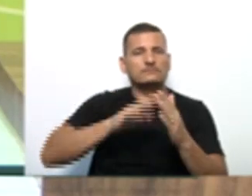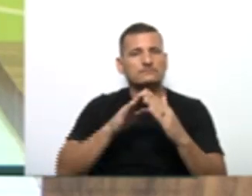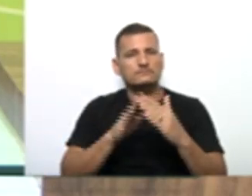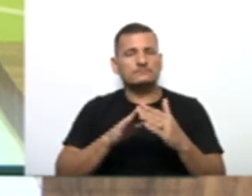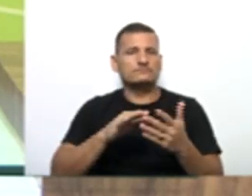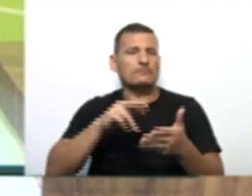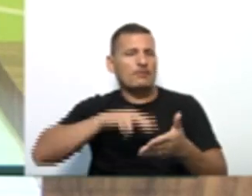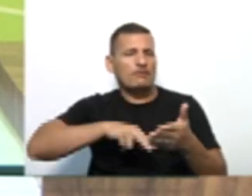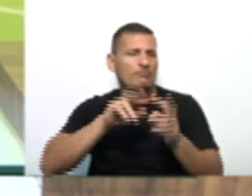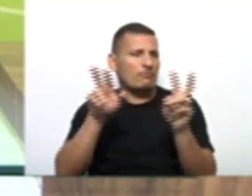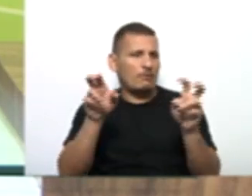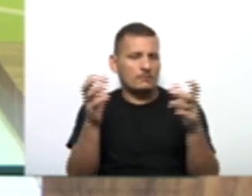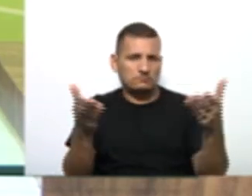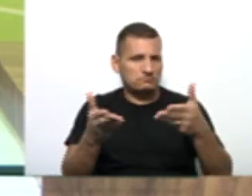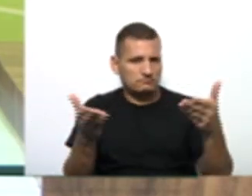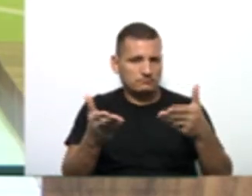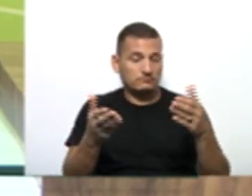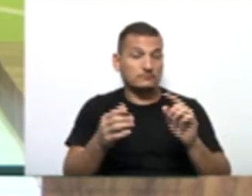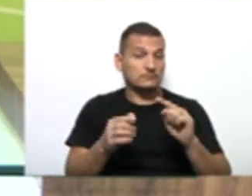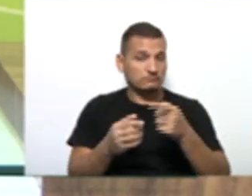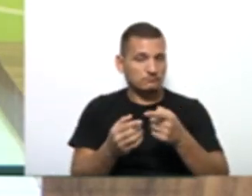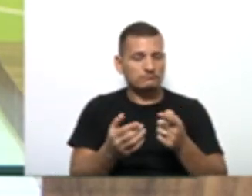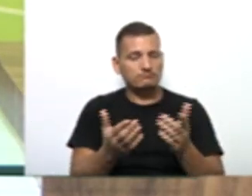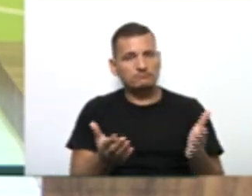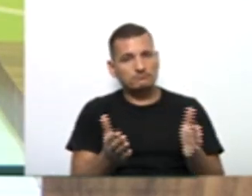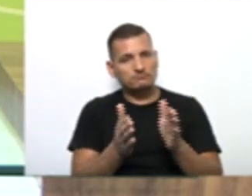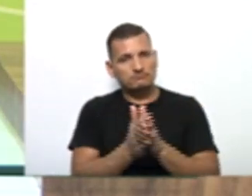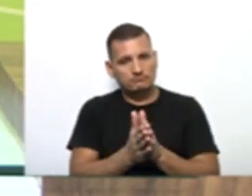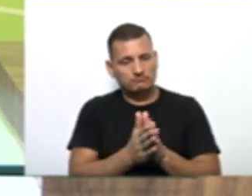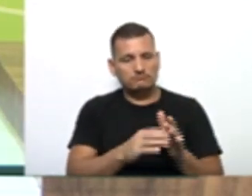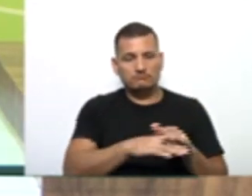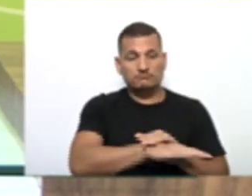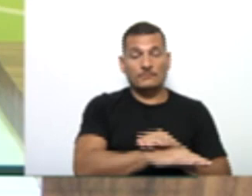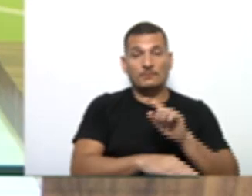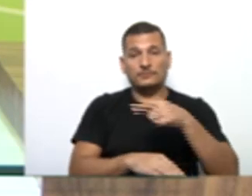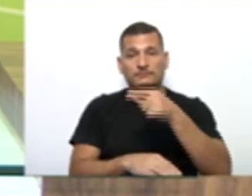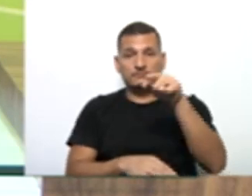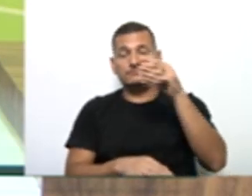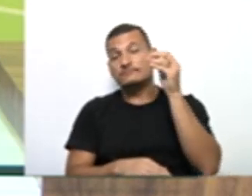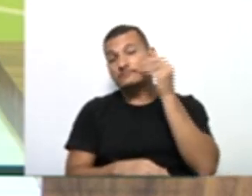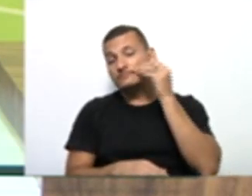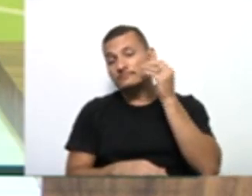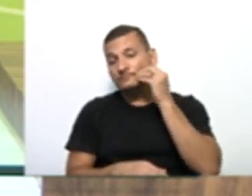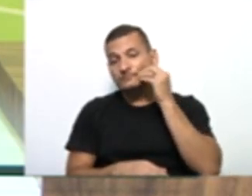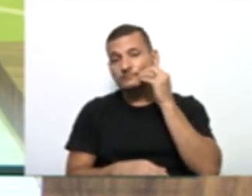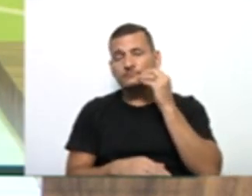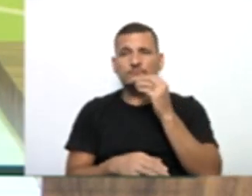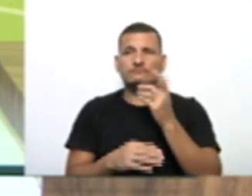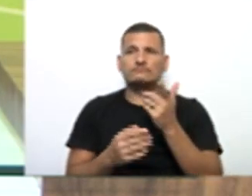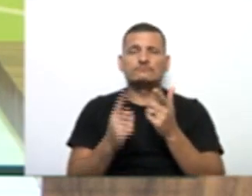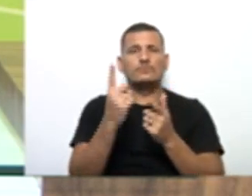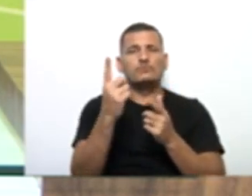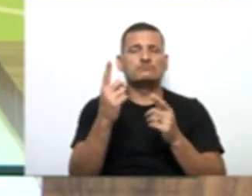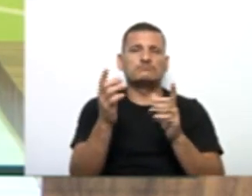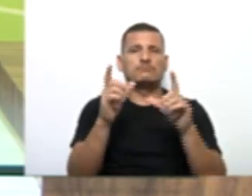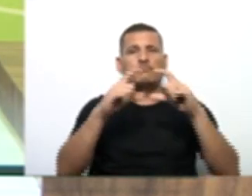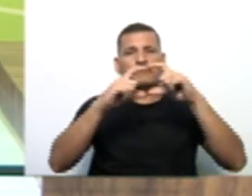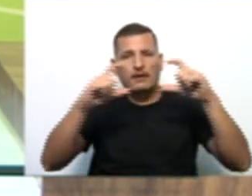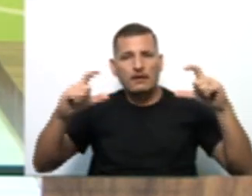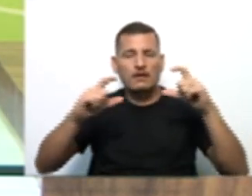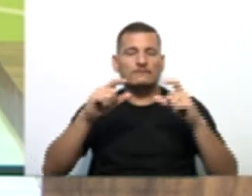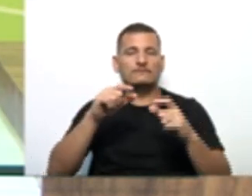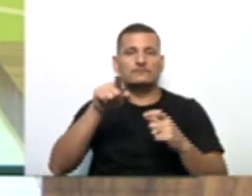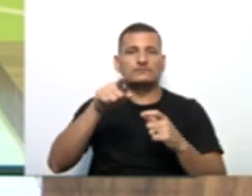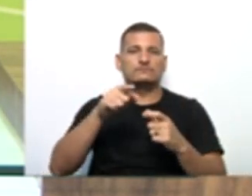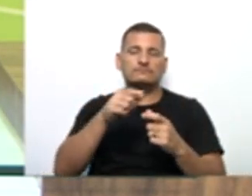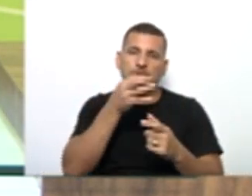de atualidades, depois você fecha o livro e você tenta escrever um parágrafo sobre aquele tema que você leu